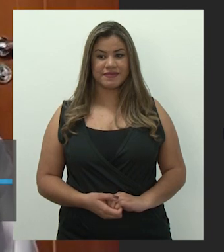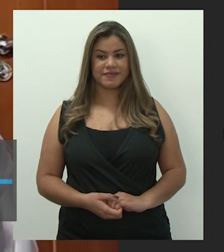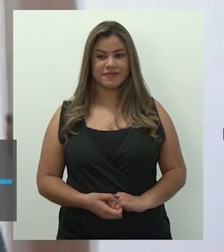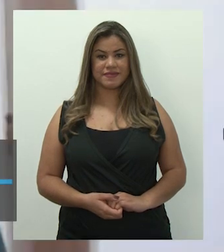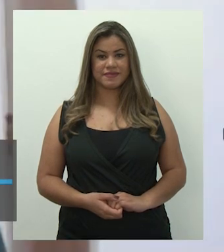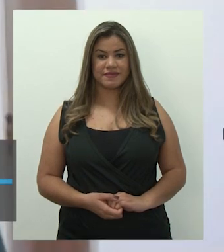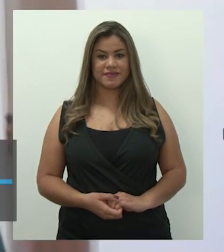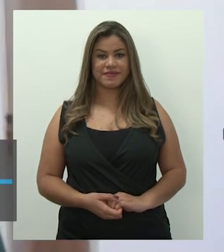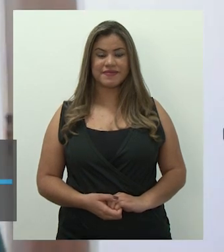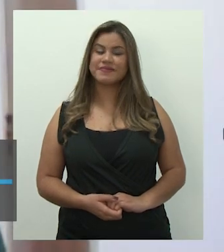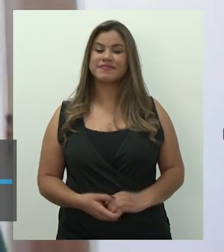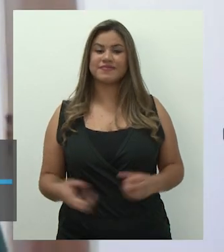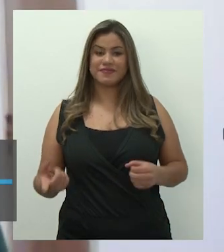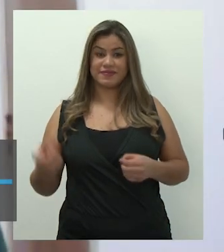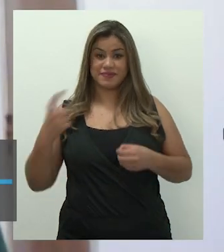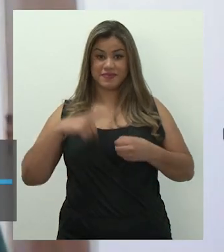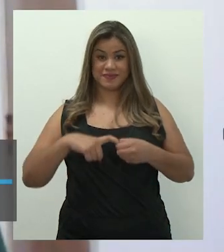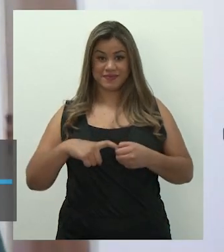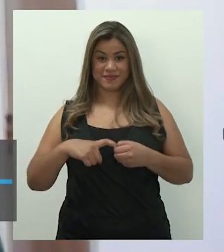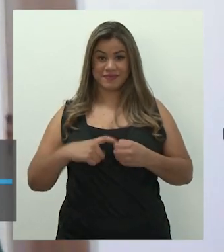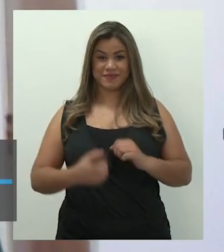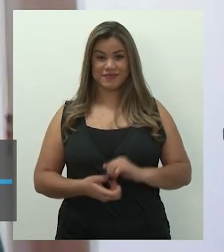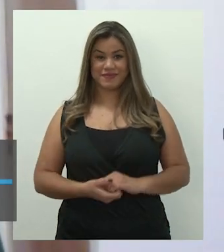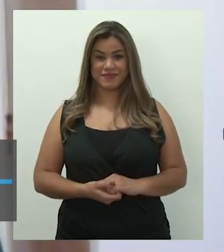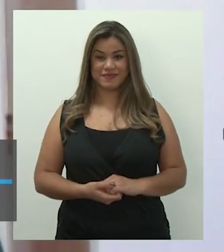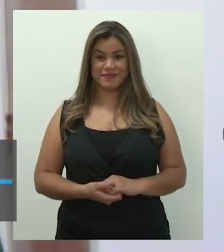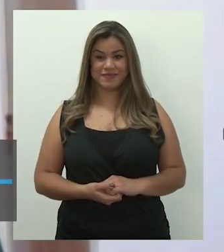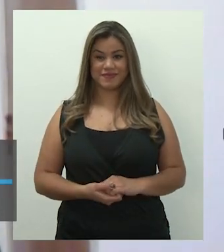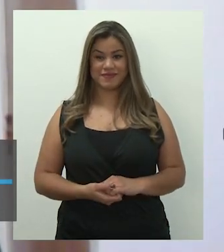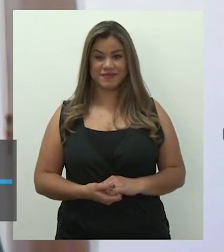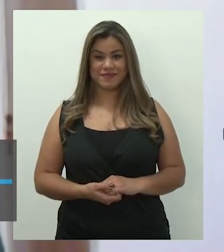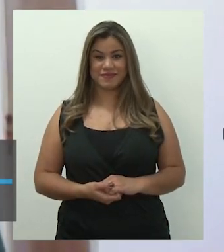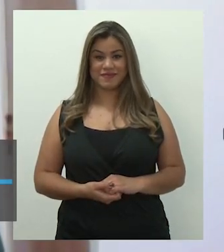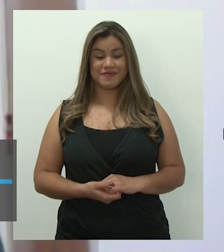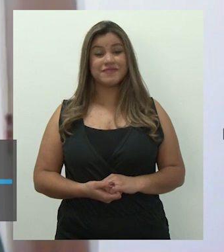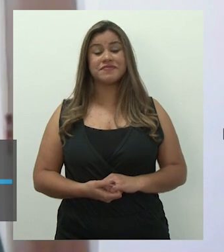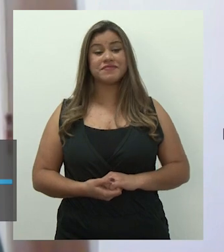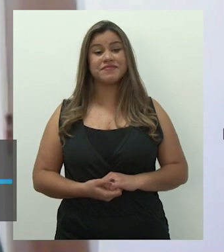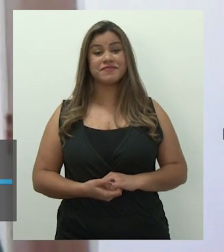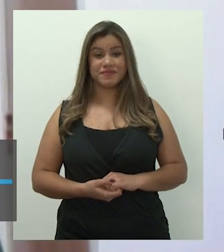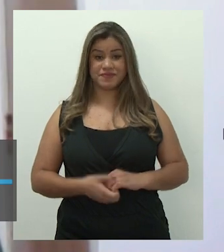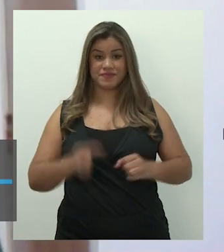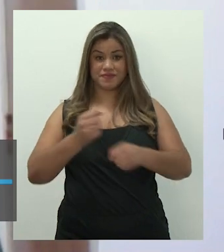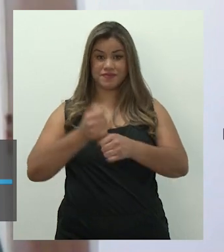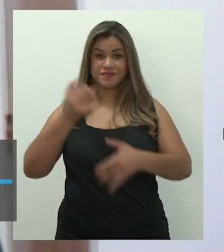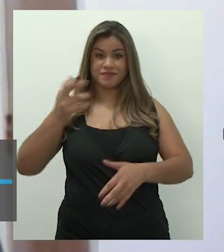Bom, estamos de volta. E